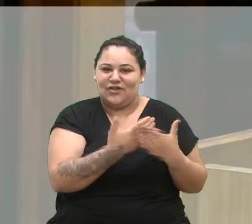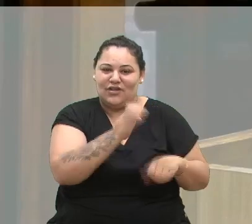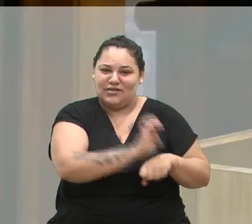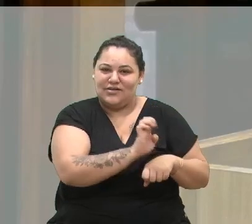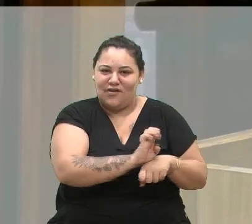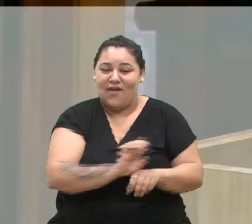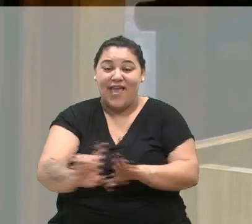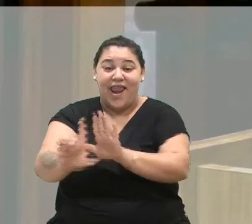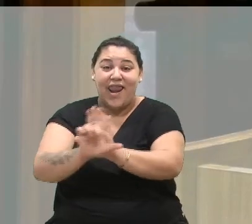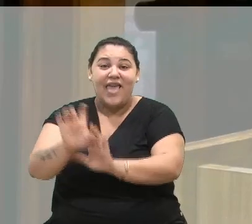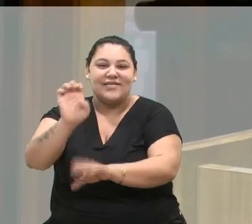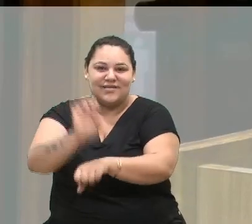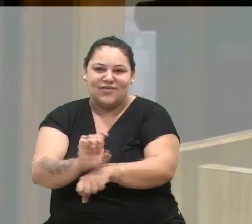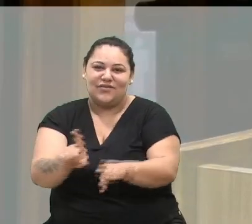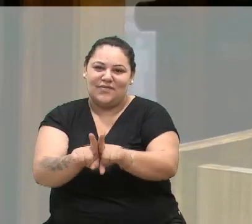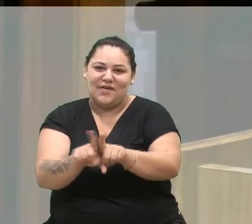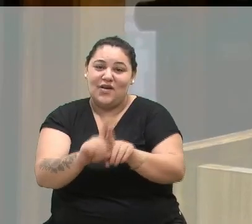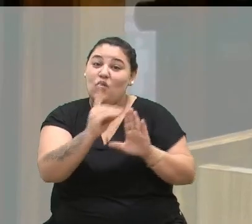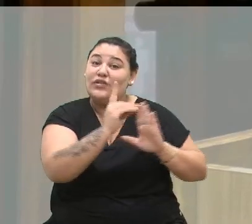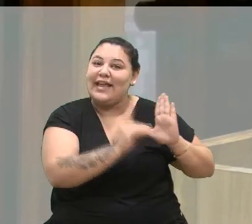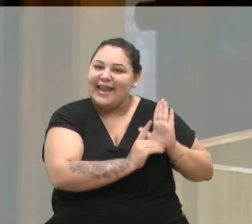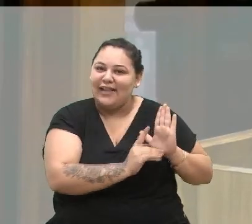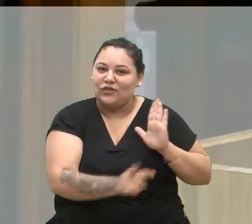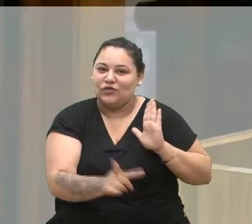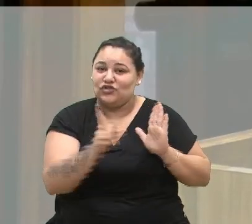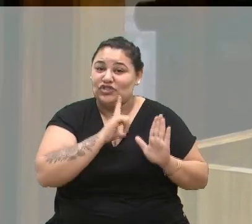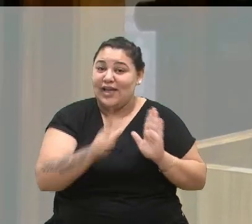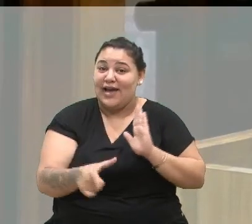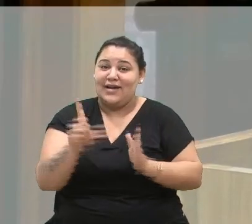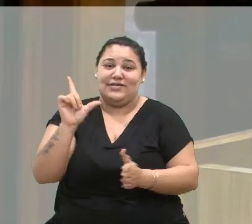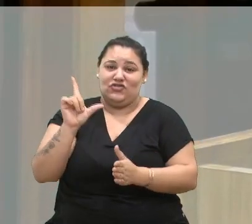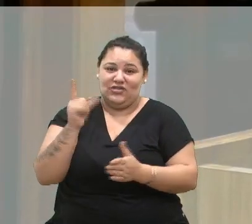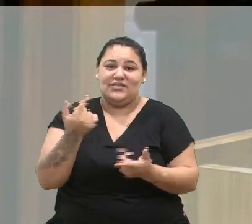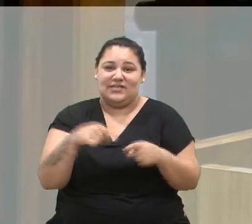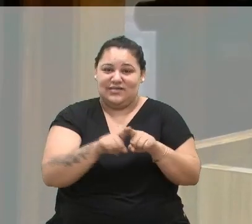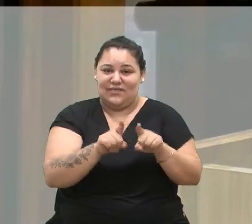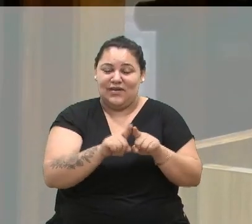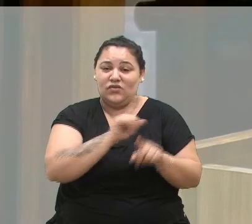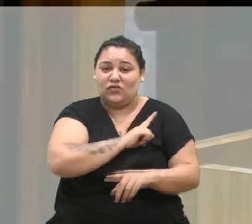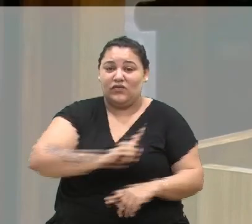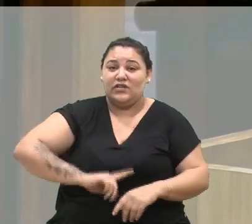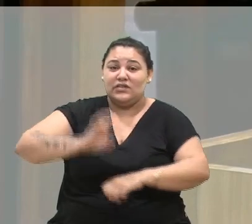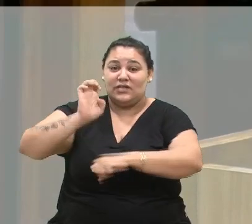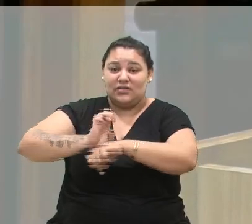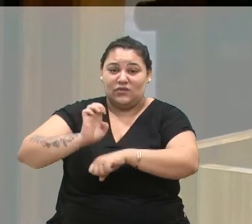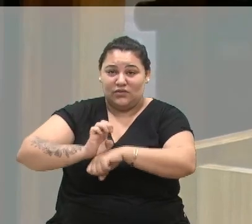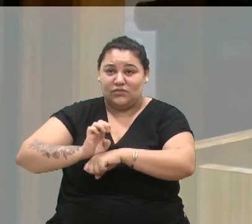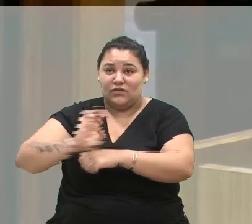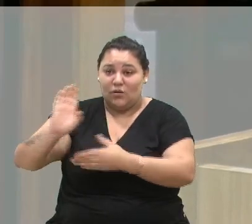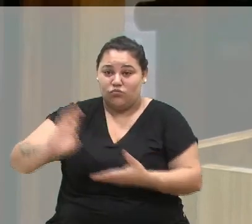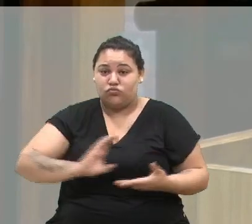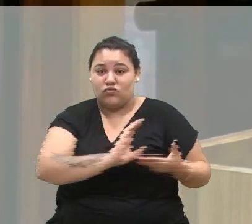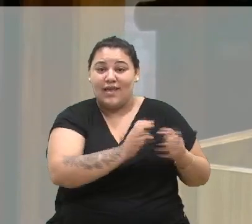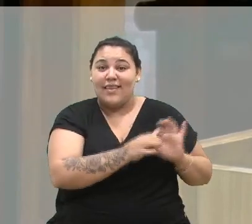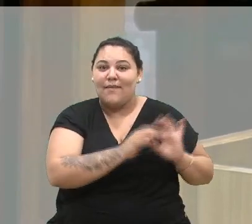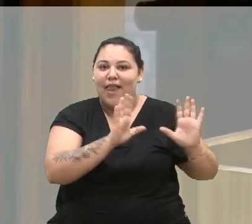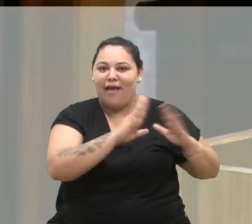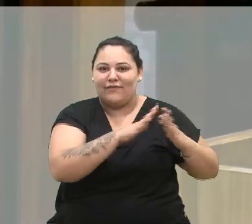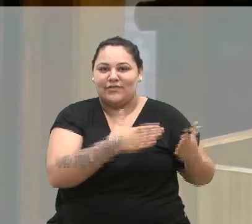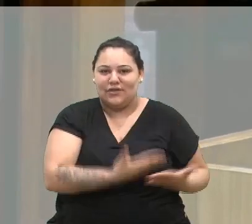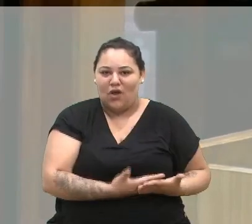legislação estadual, o decreto que se tinha, o governo estadual aportava e autorizava as